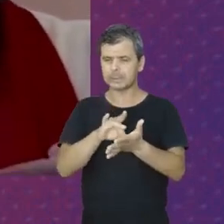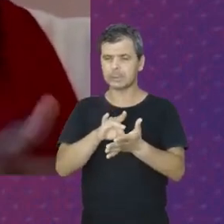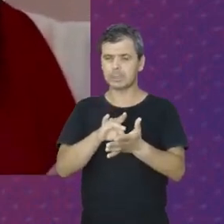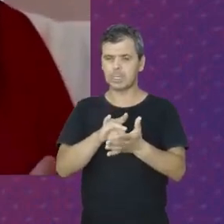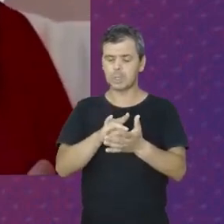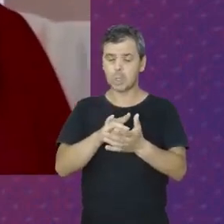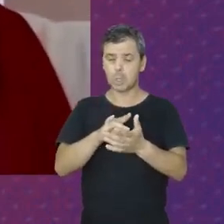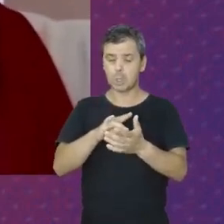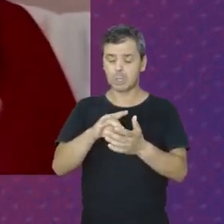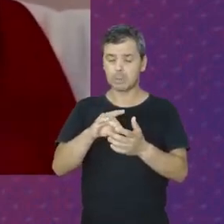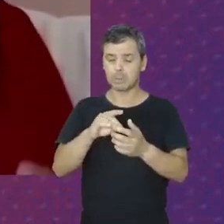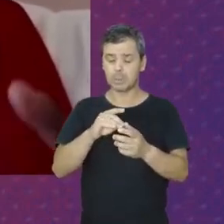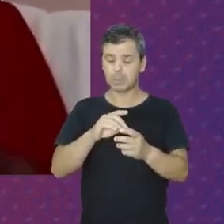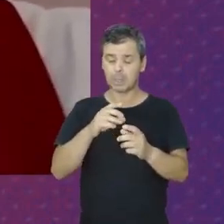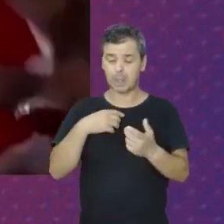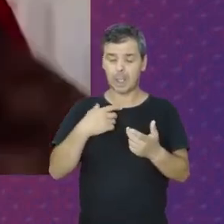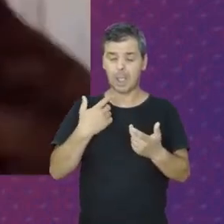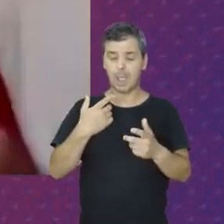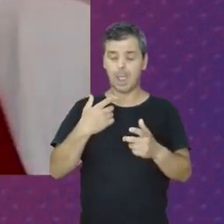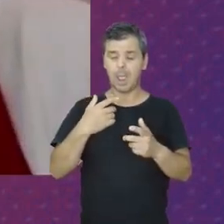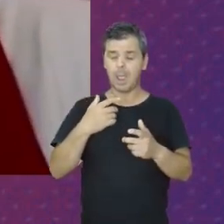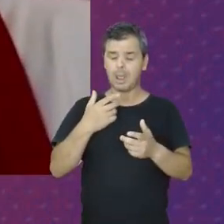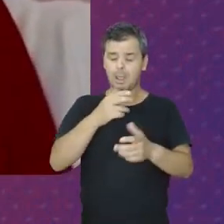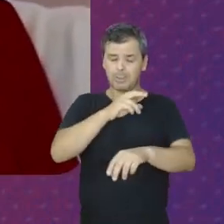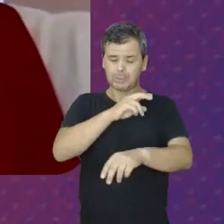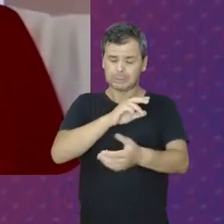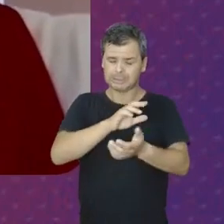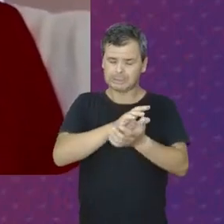do racismo e a gente precisa propor